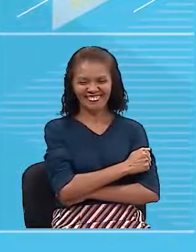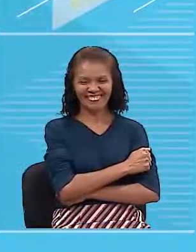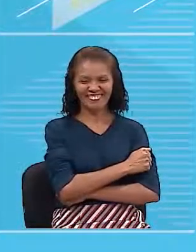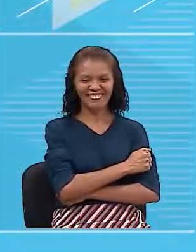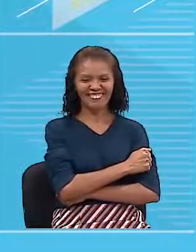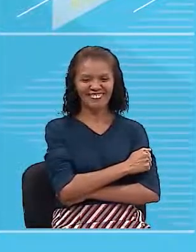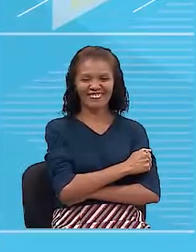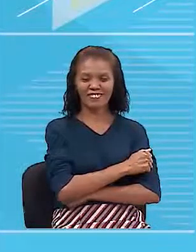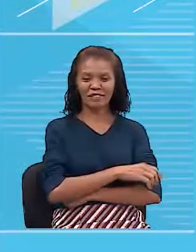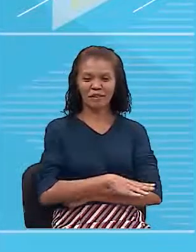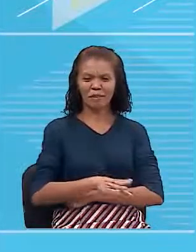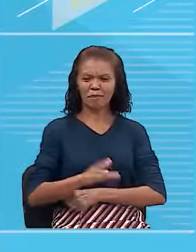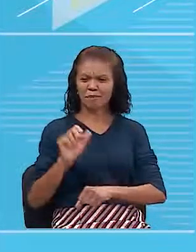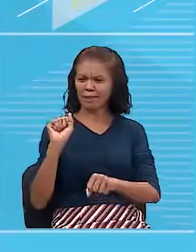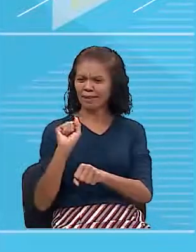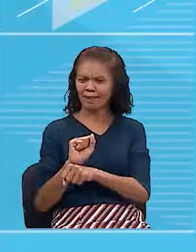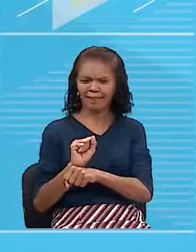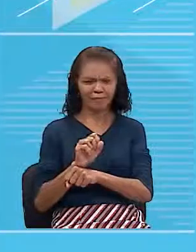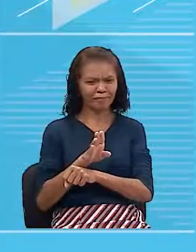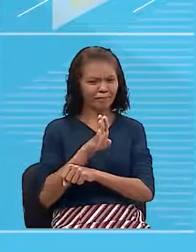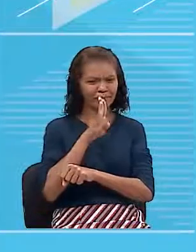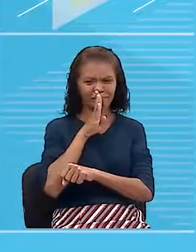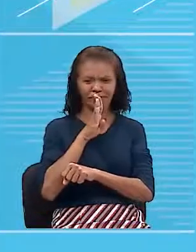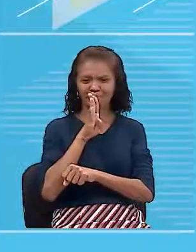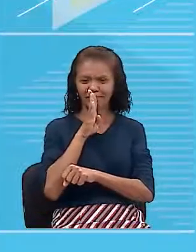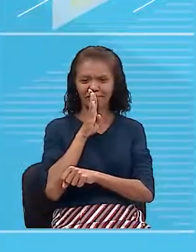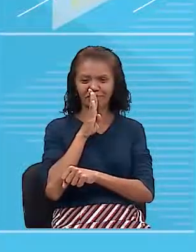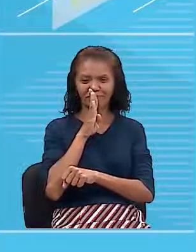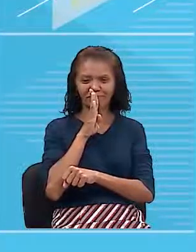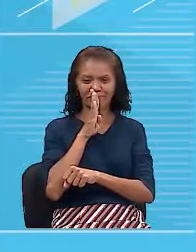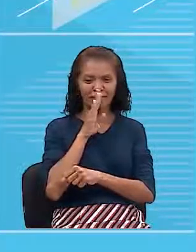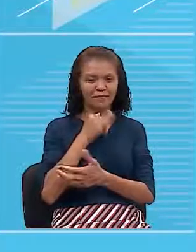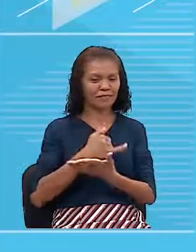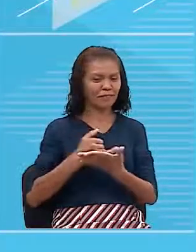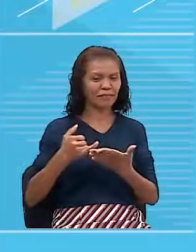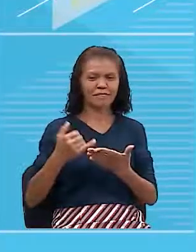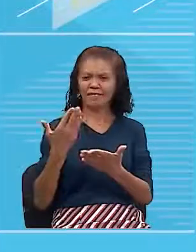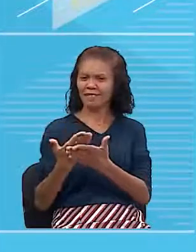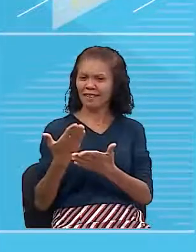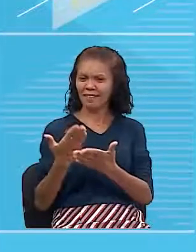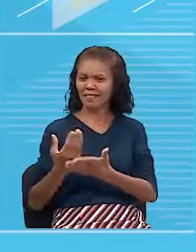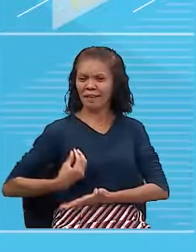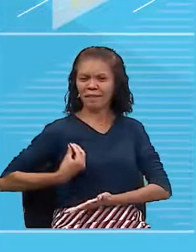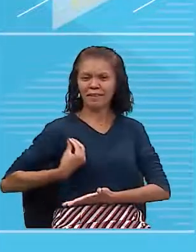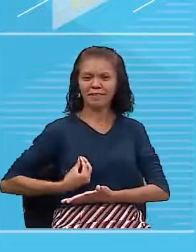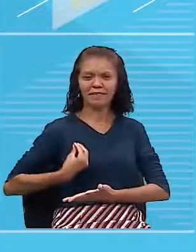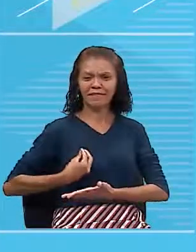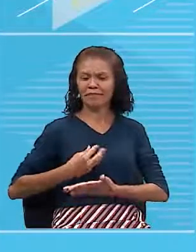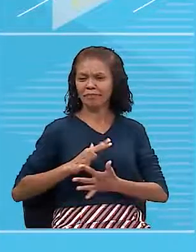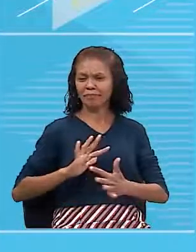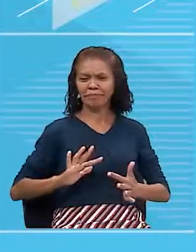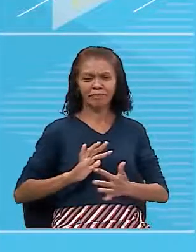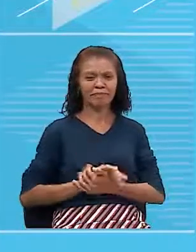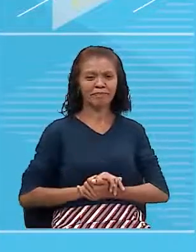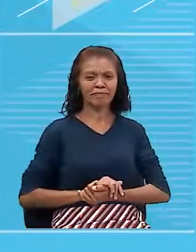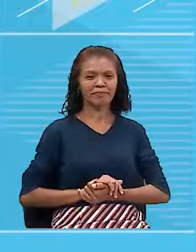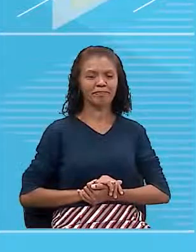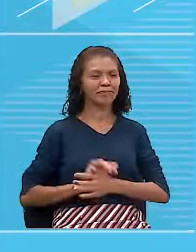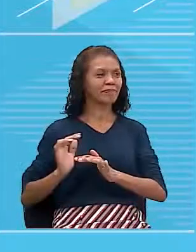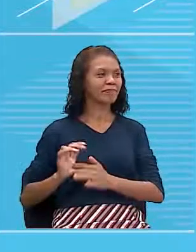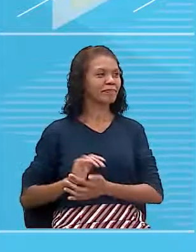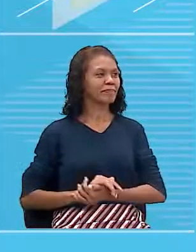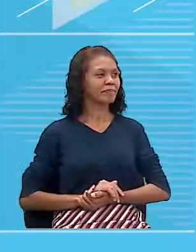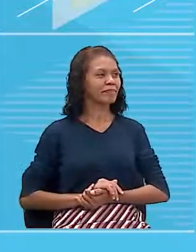nunca mais e bora gente Adriana para de tar meu Deus do céu